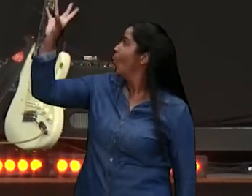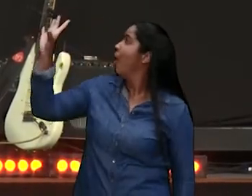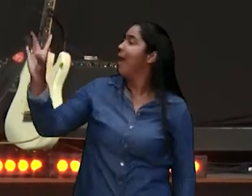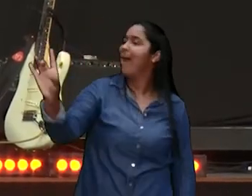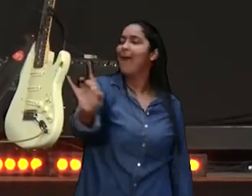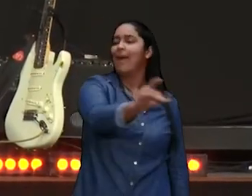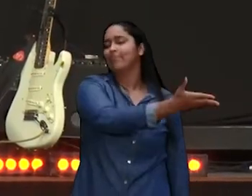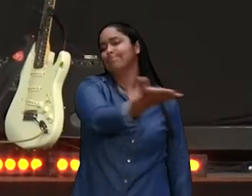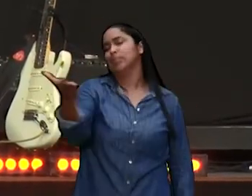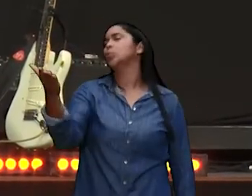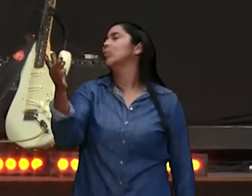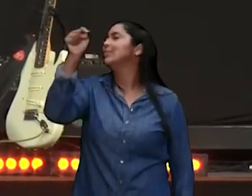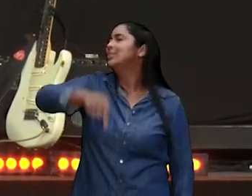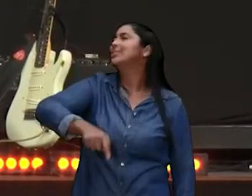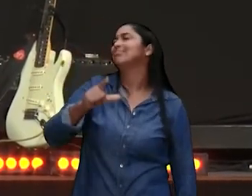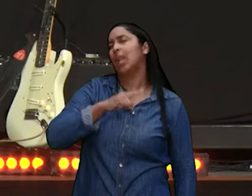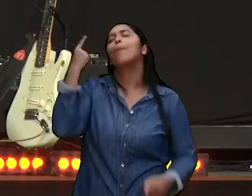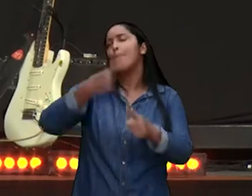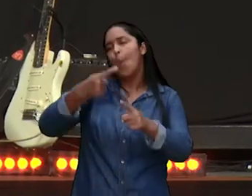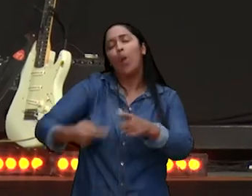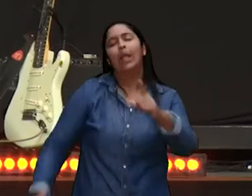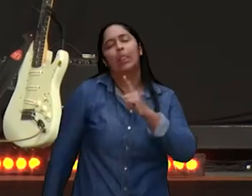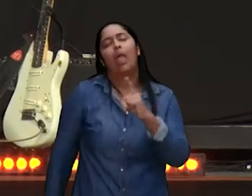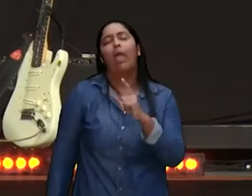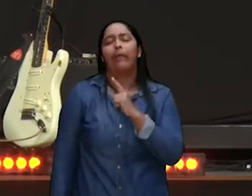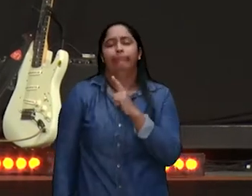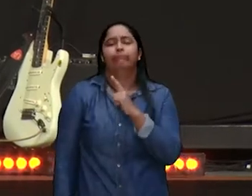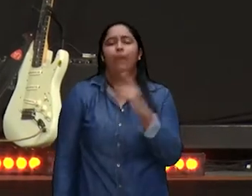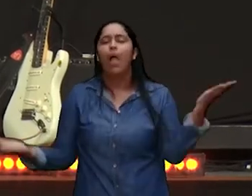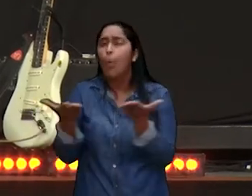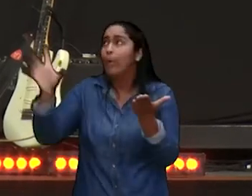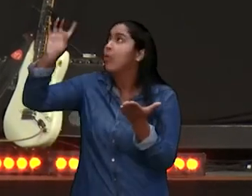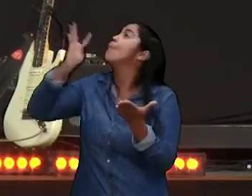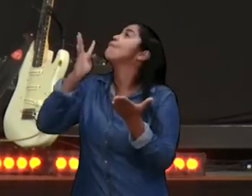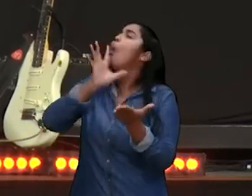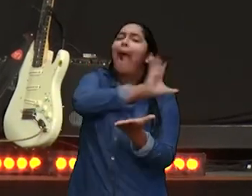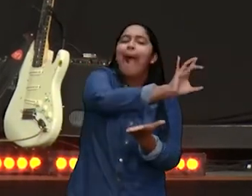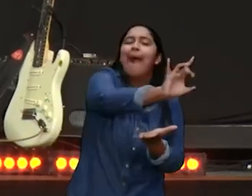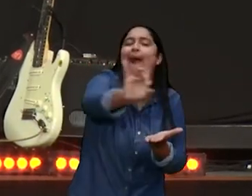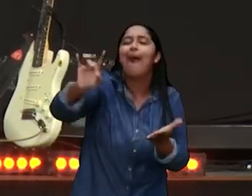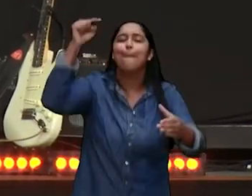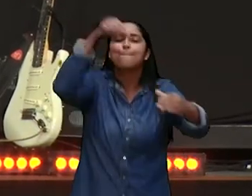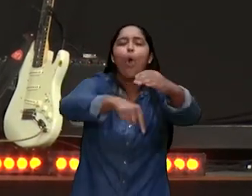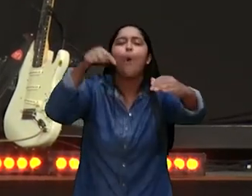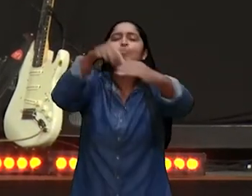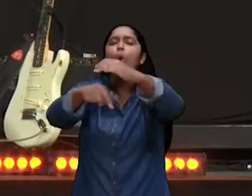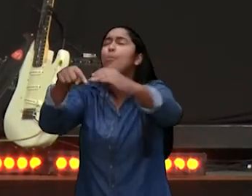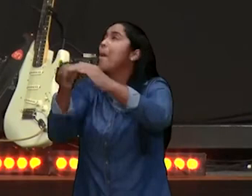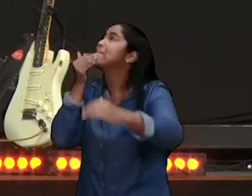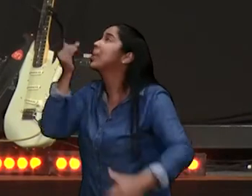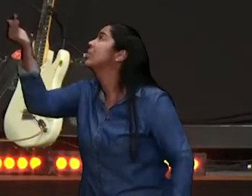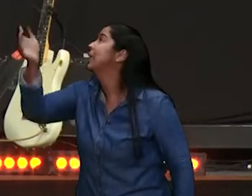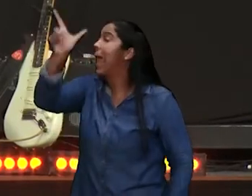sou conhece e eu quero declarar que o Senhor tem direitando essas vidas agora